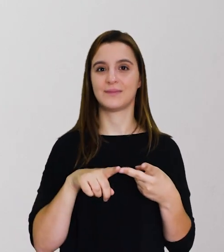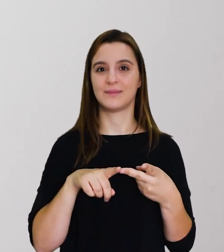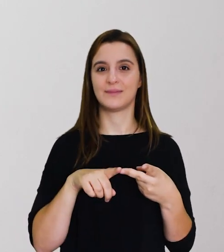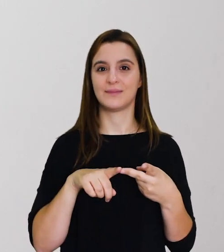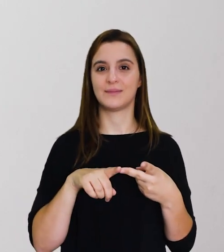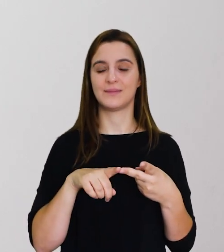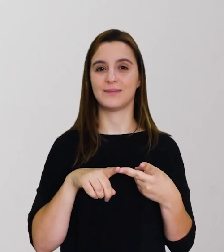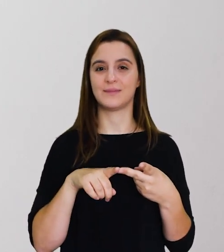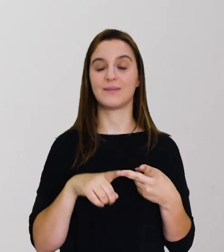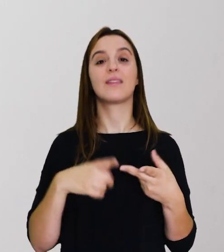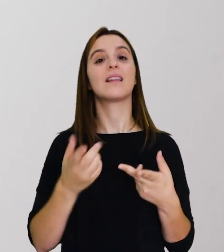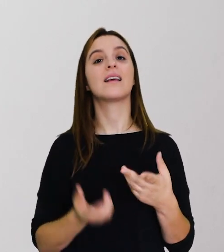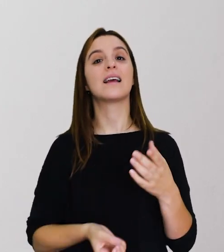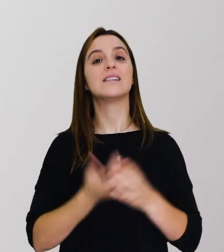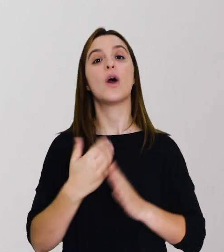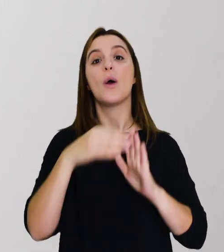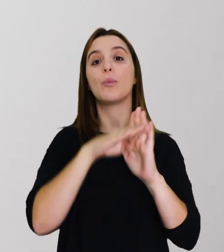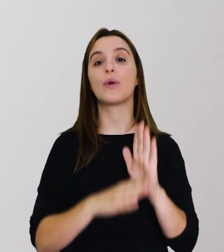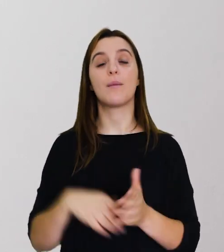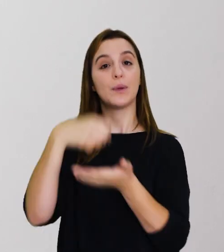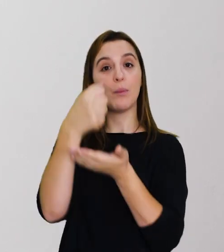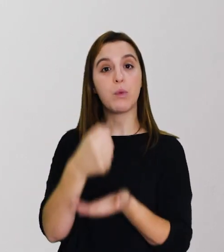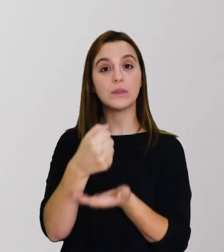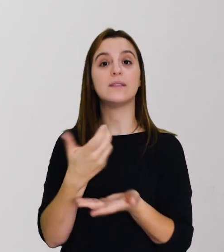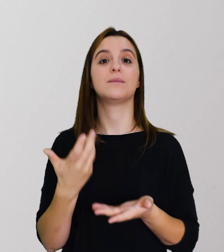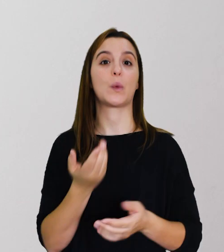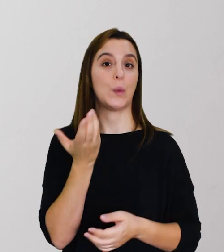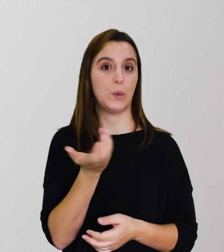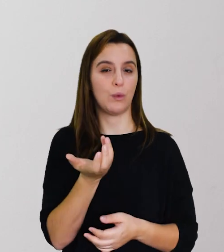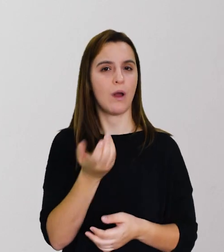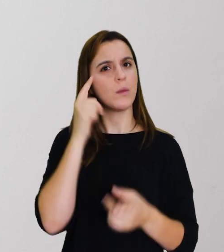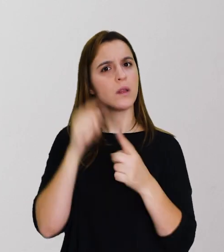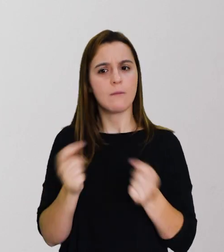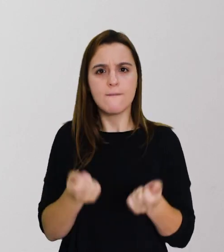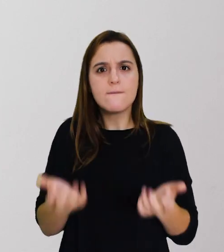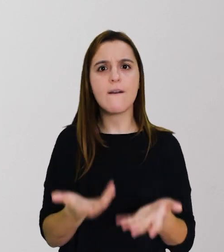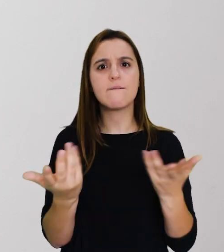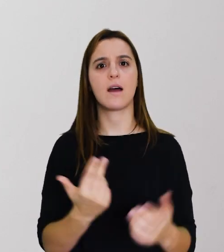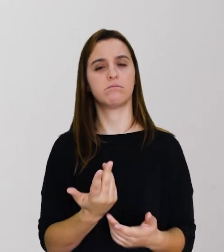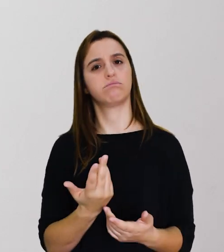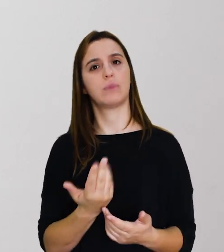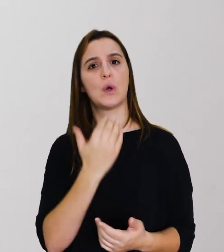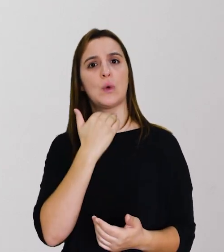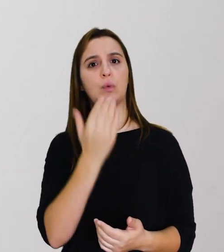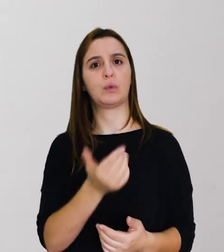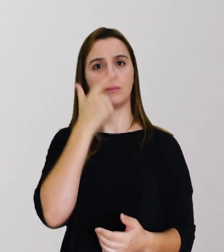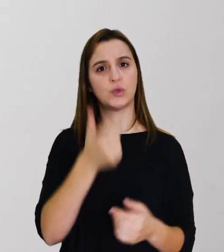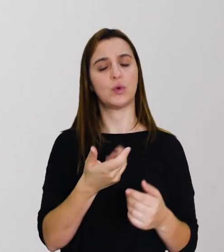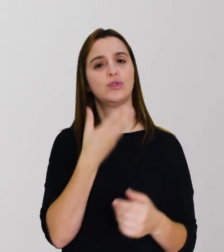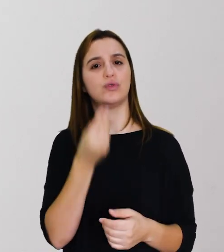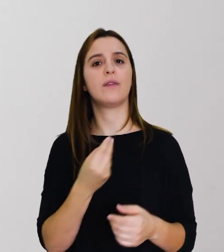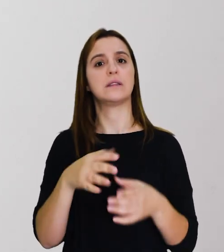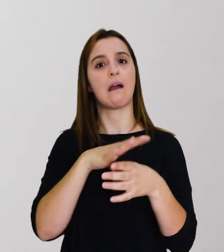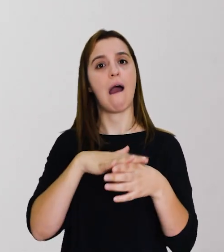segunda proposta, é a criação de um programa de bolsas culturais para a promoção do talento de jovens em diferentes